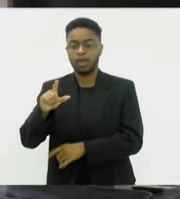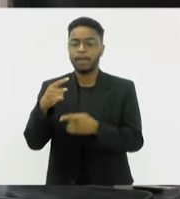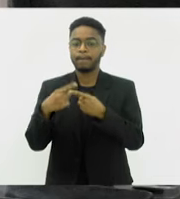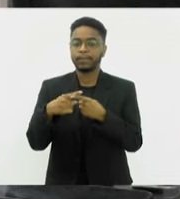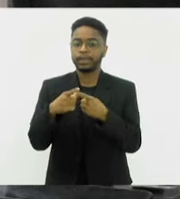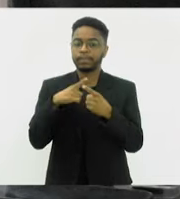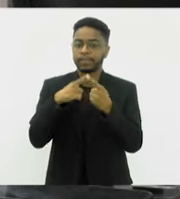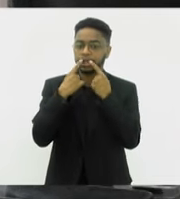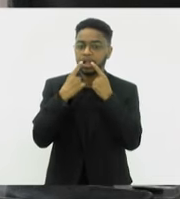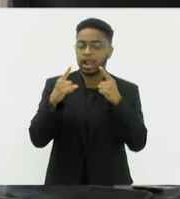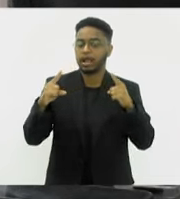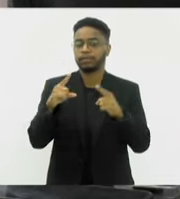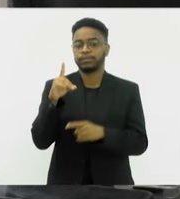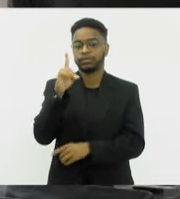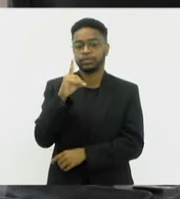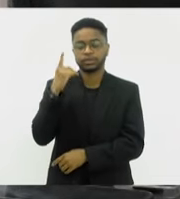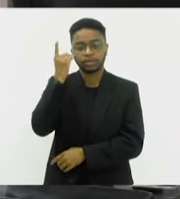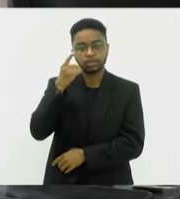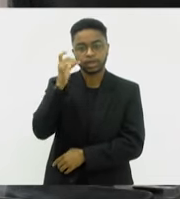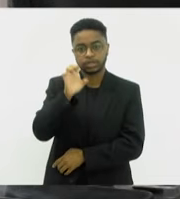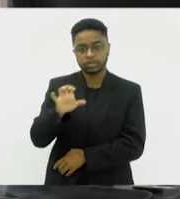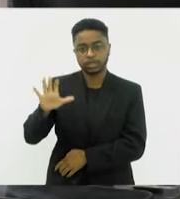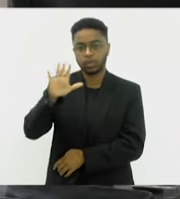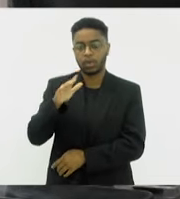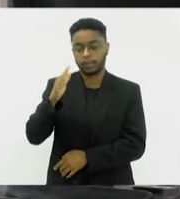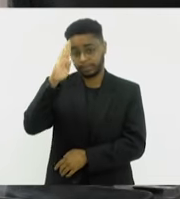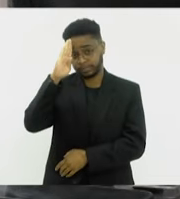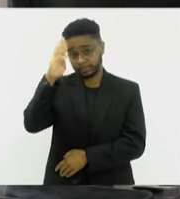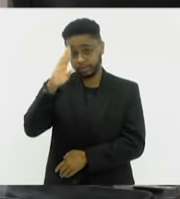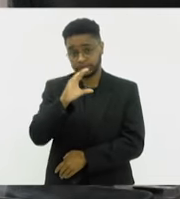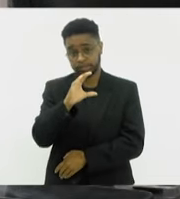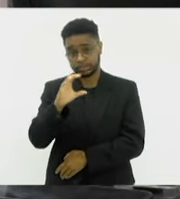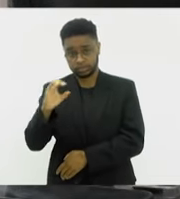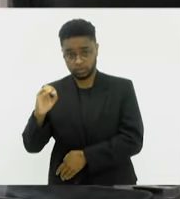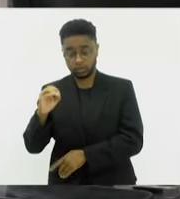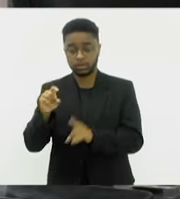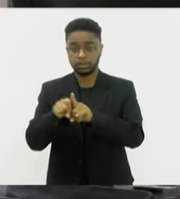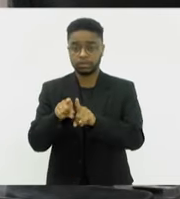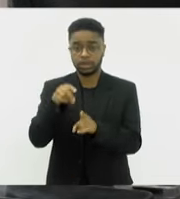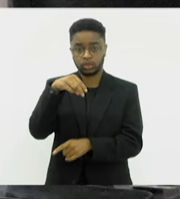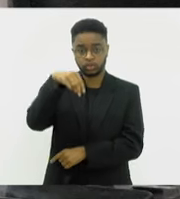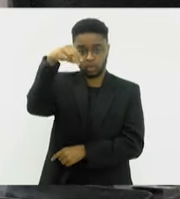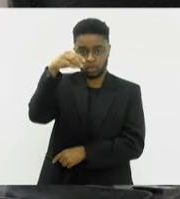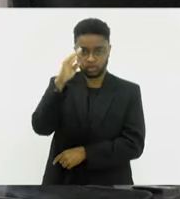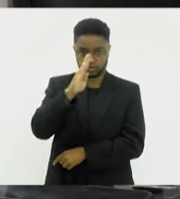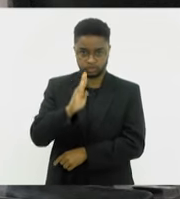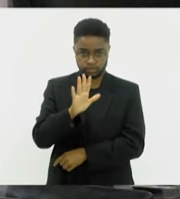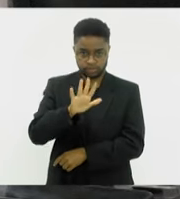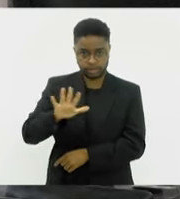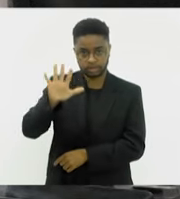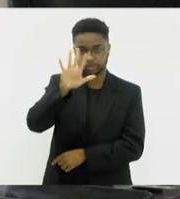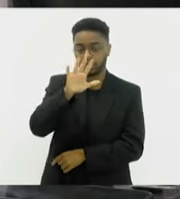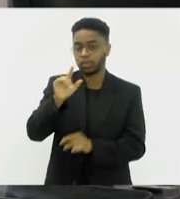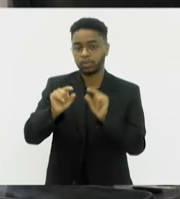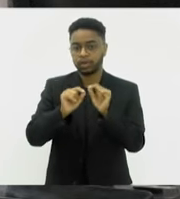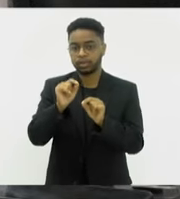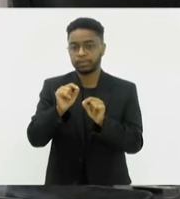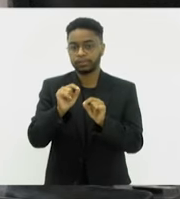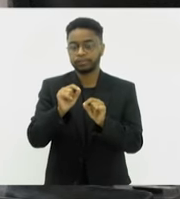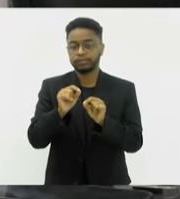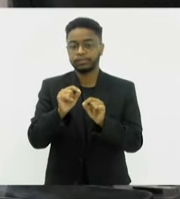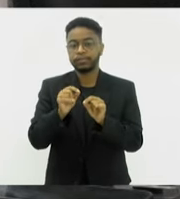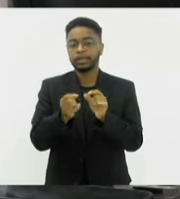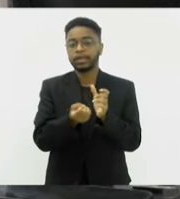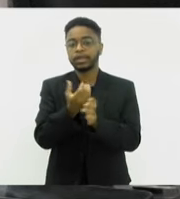dos deputados estaduais, principalmente do Centro-Oeste, né, do Norte do Brasil, é que eles legislam sobre